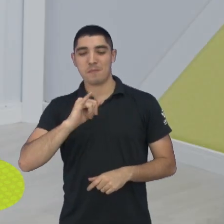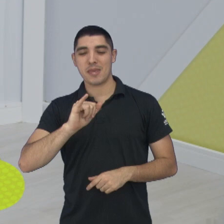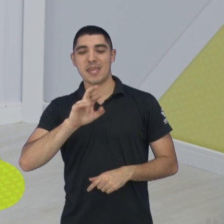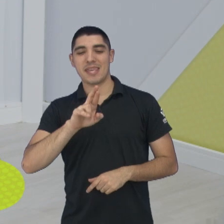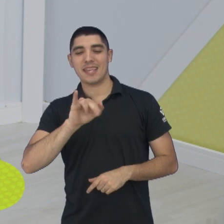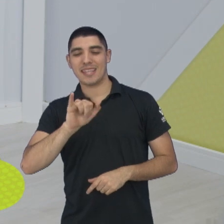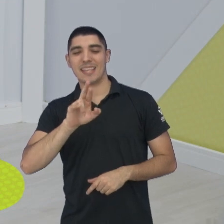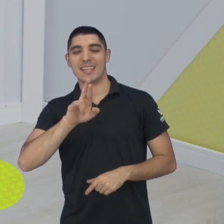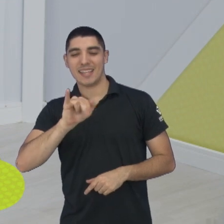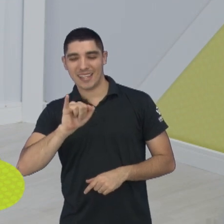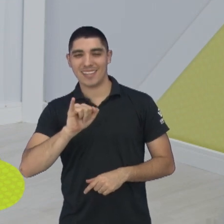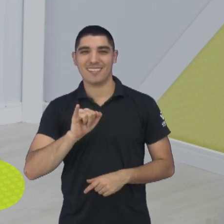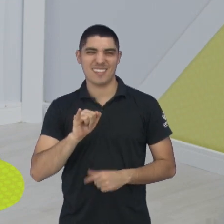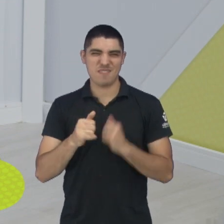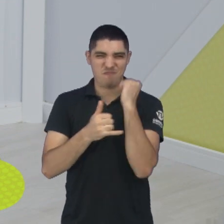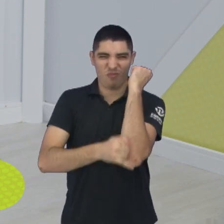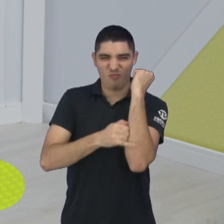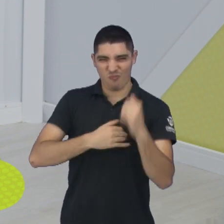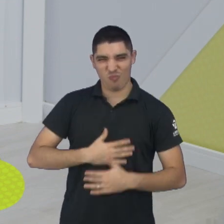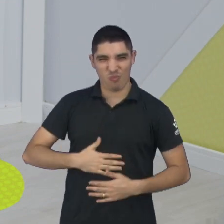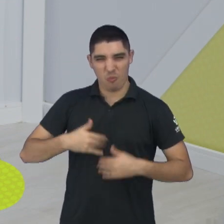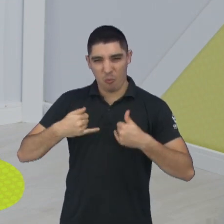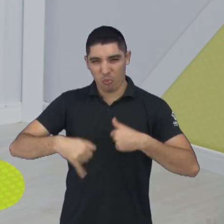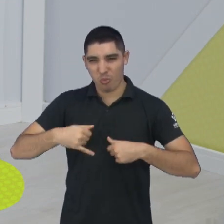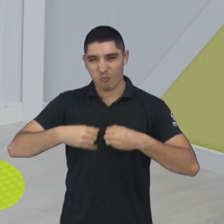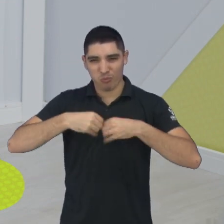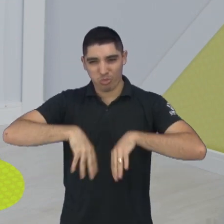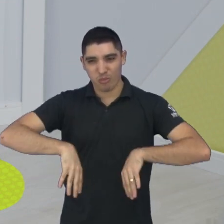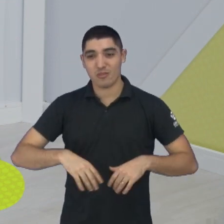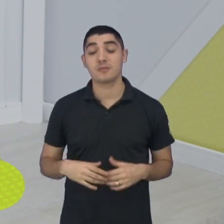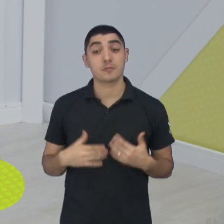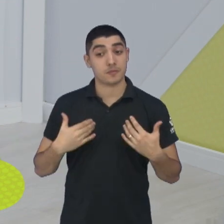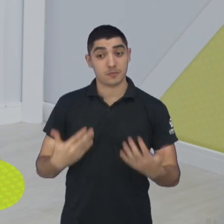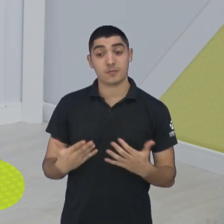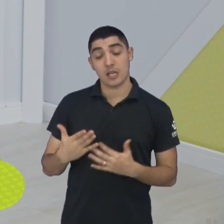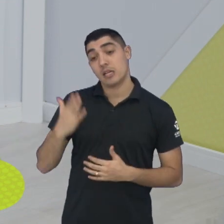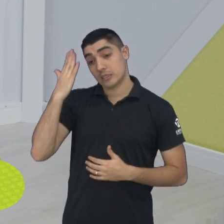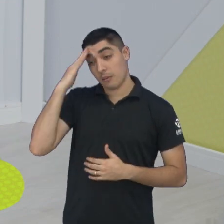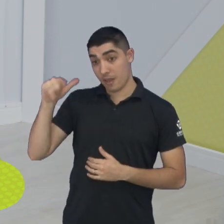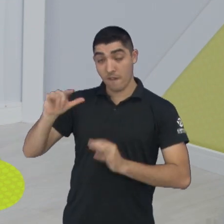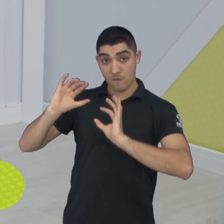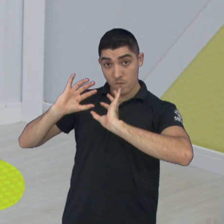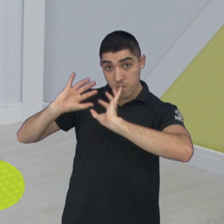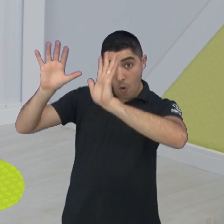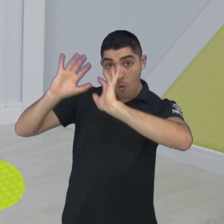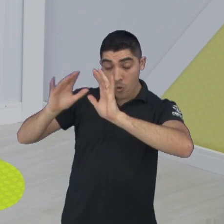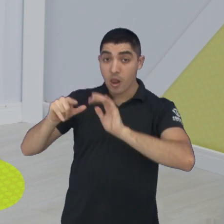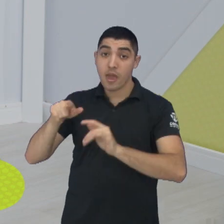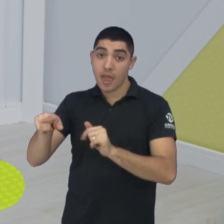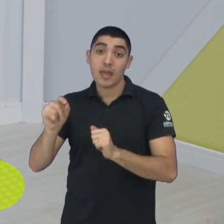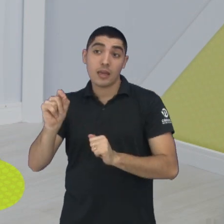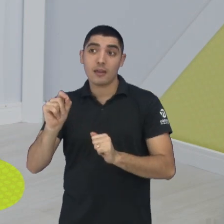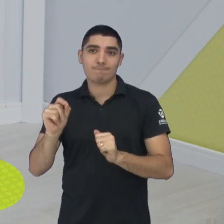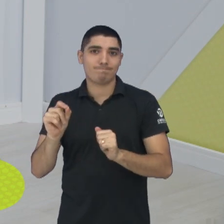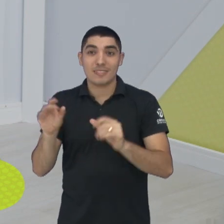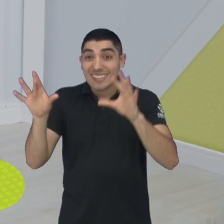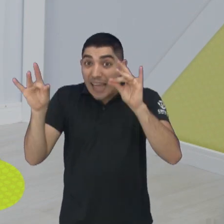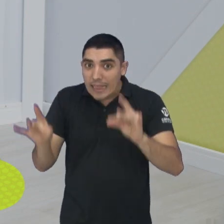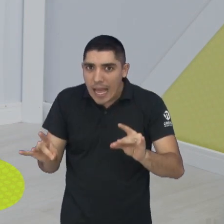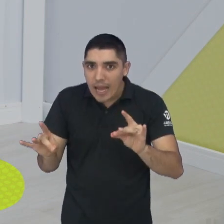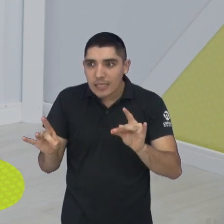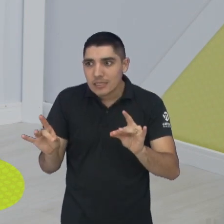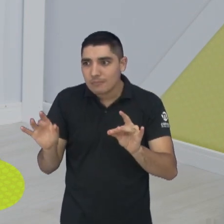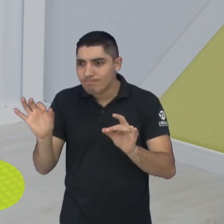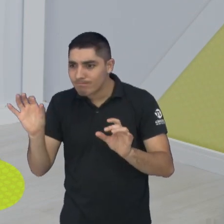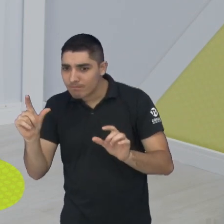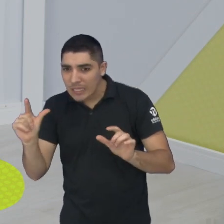aí ainda reflete, né? A gente sabe que o vôlei é um jogo de detalhes, né? Então, assim, eles não tiveram tempo para treinar contra a equipe